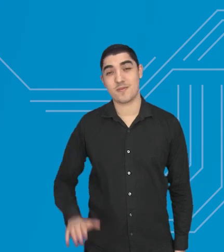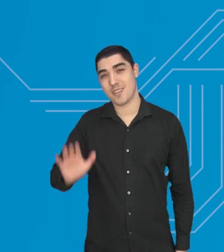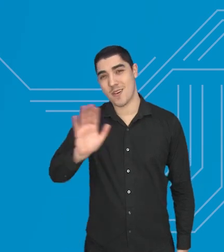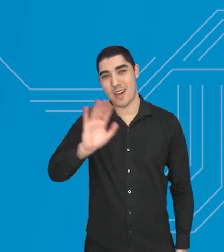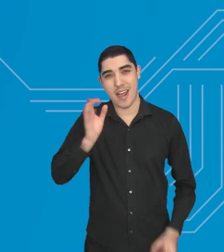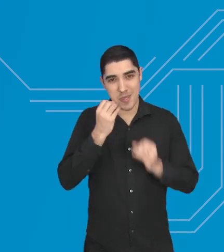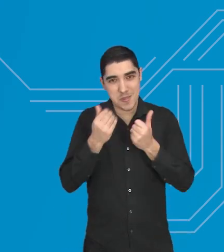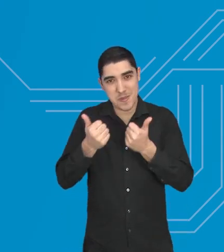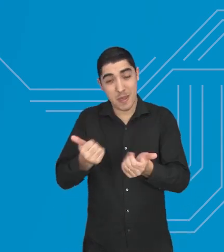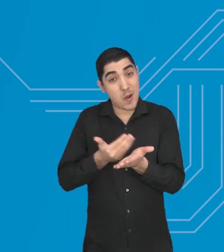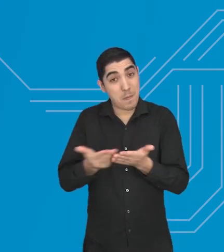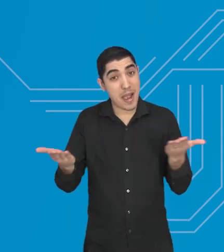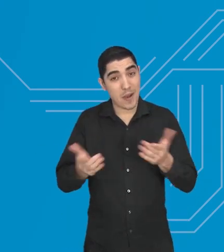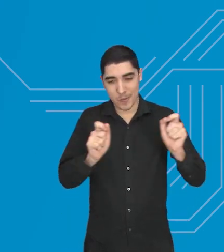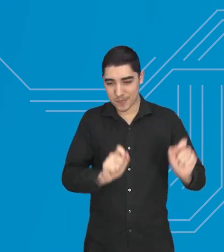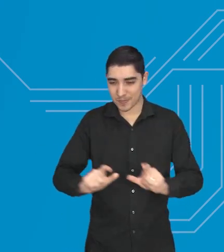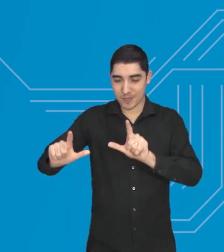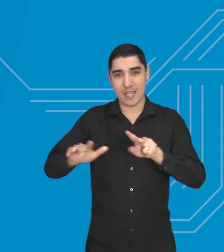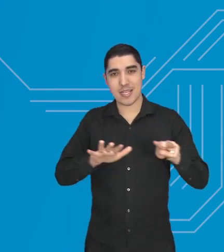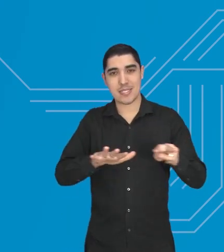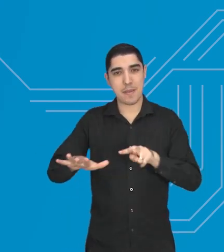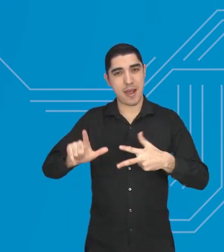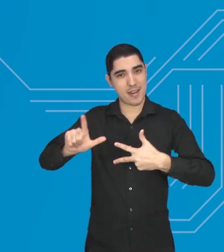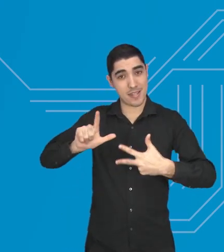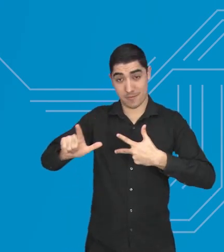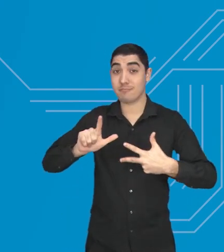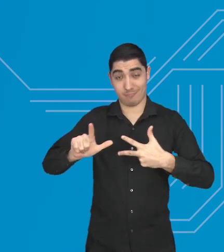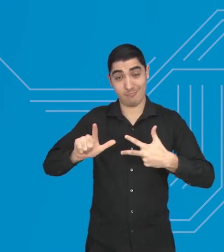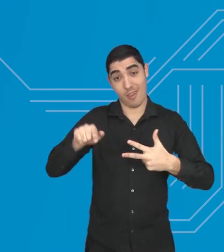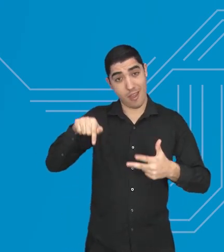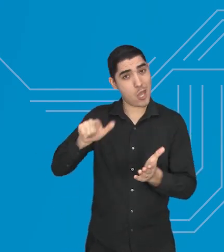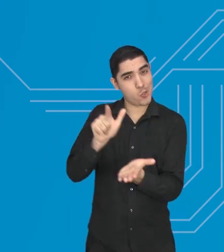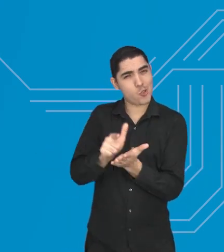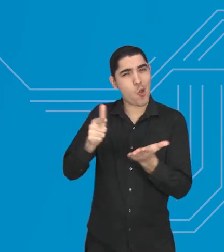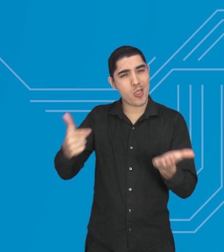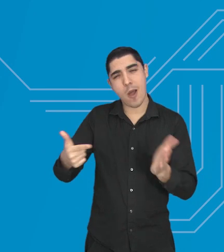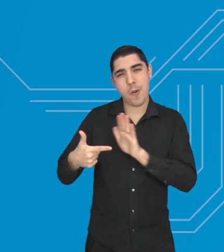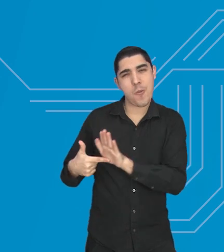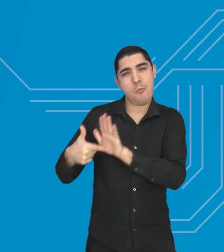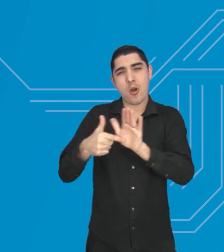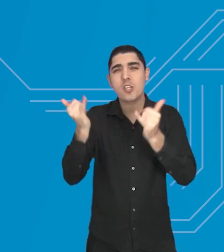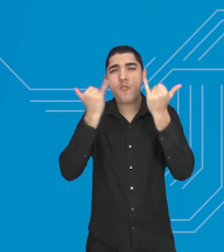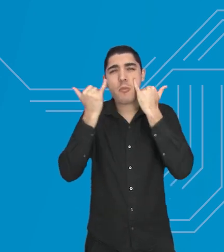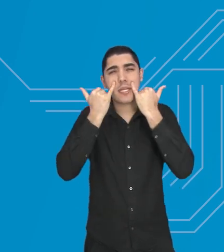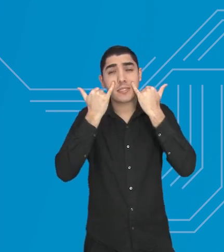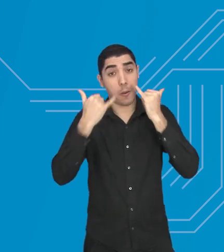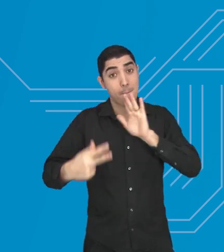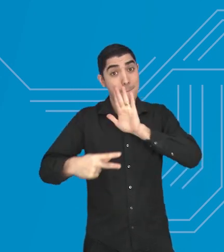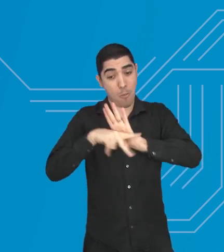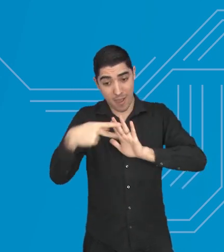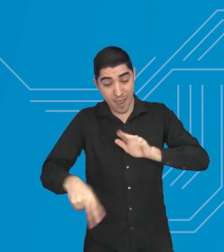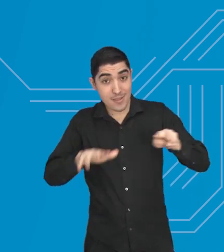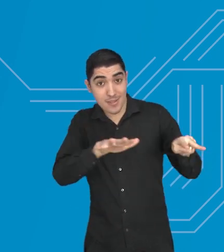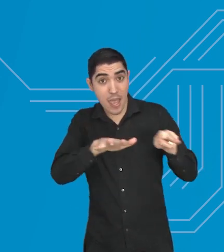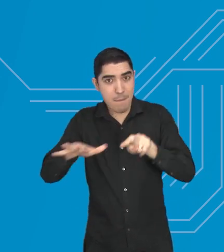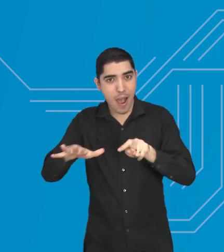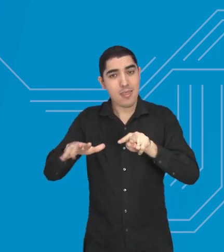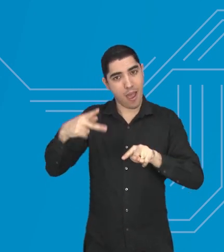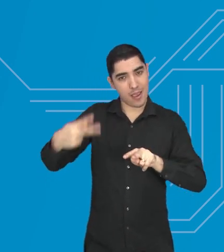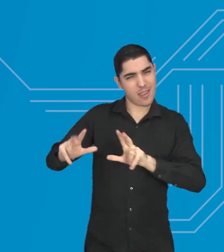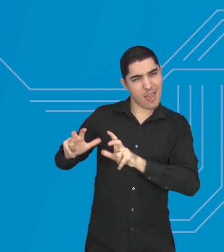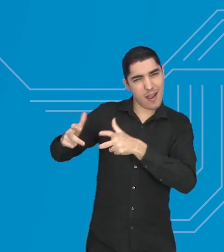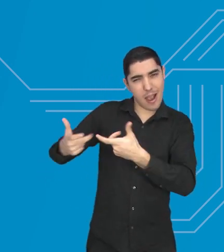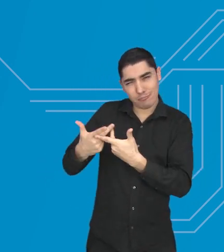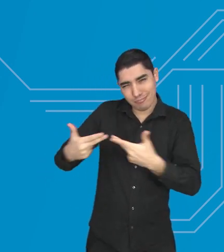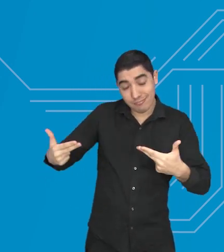Olá, tudo bem? Está no ar o Semana Legislativa, nosso telejornal que te apresenta o resumo das notícias que marcaram a semana aqui na